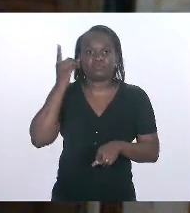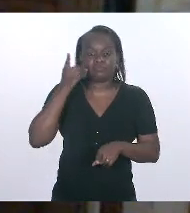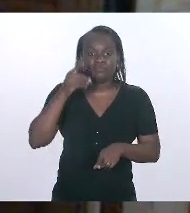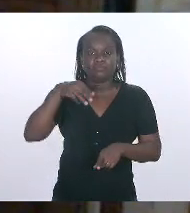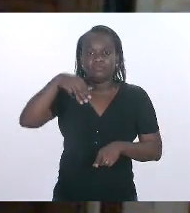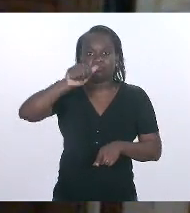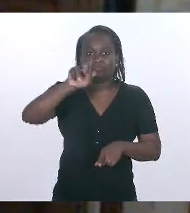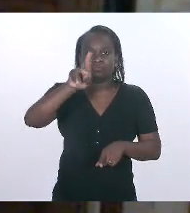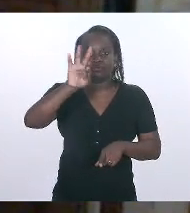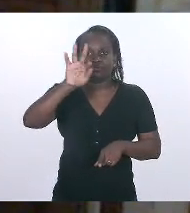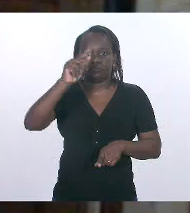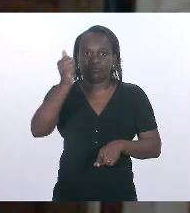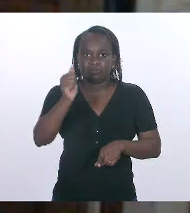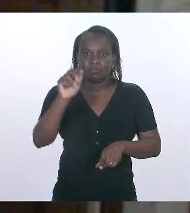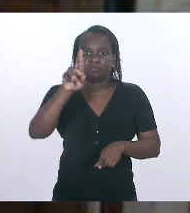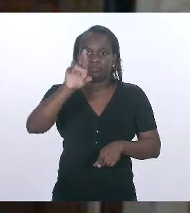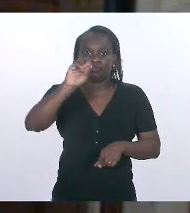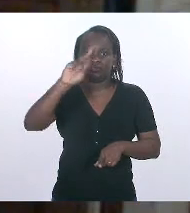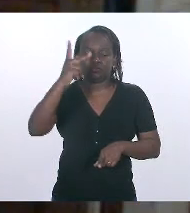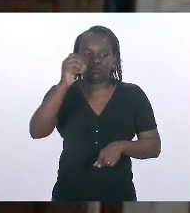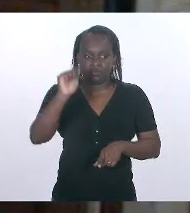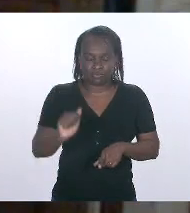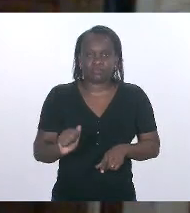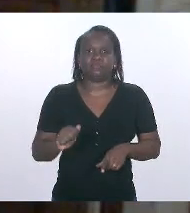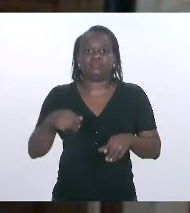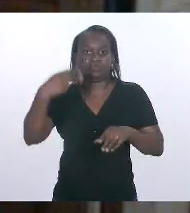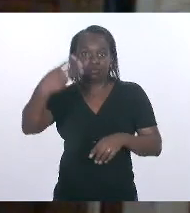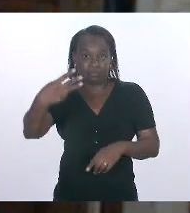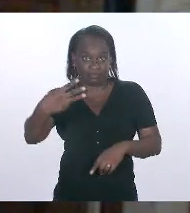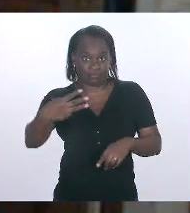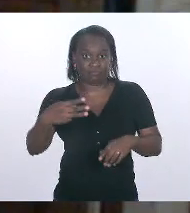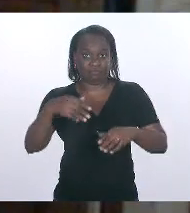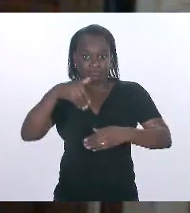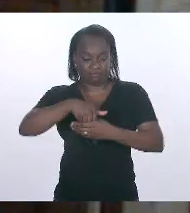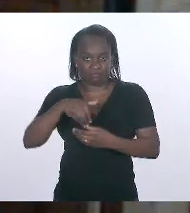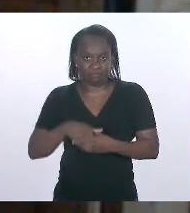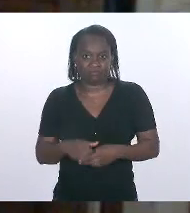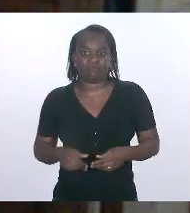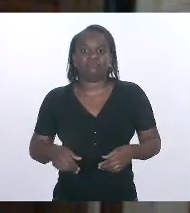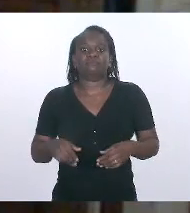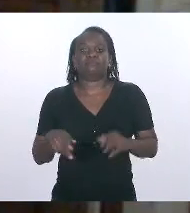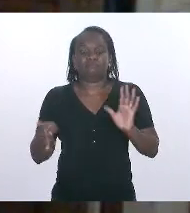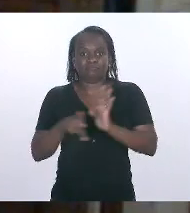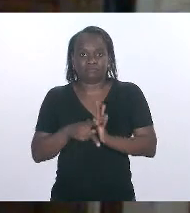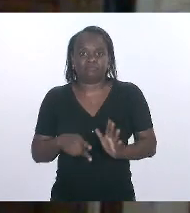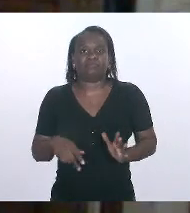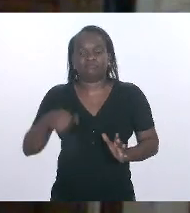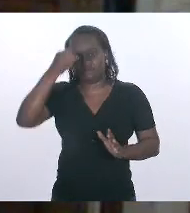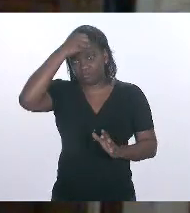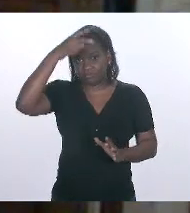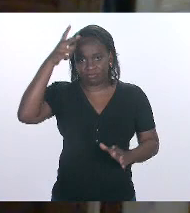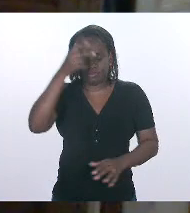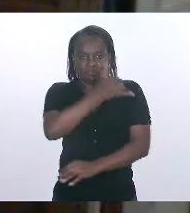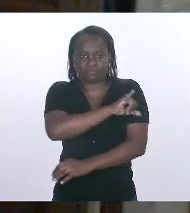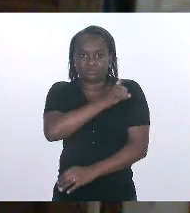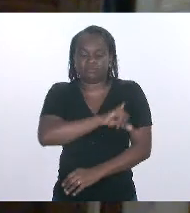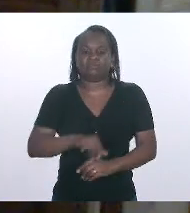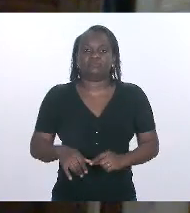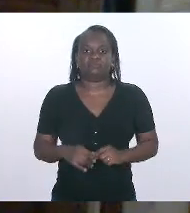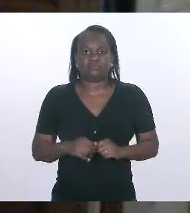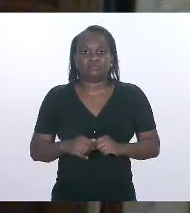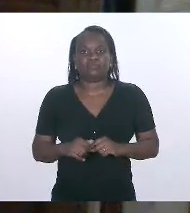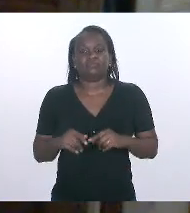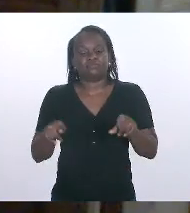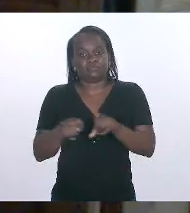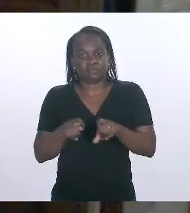deputada Marta Rocha, terceira colocada no pleito municipal,